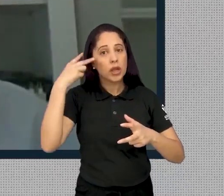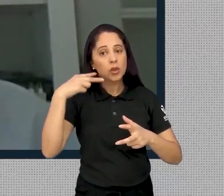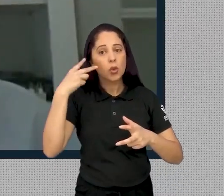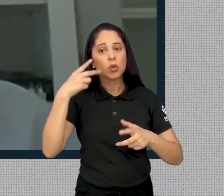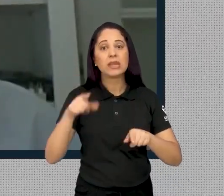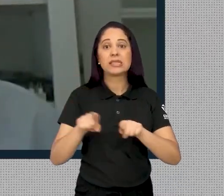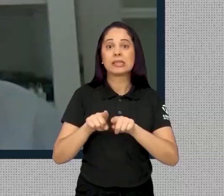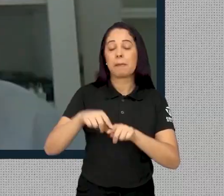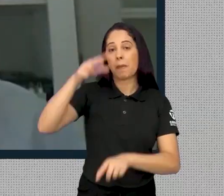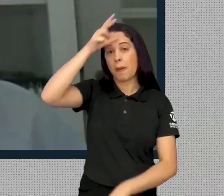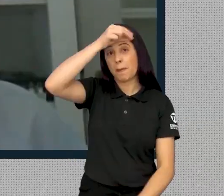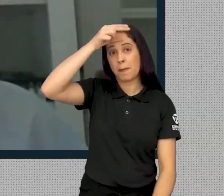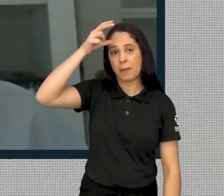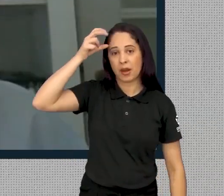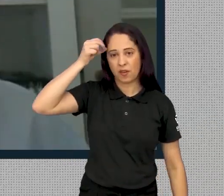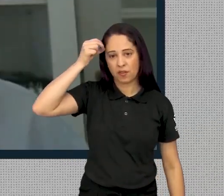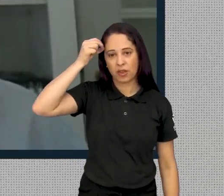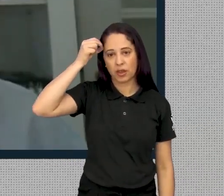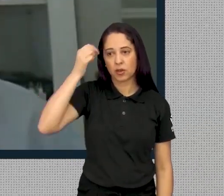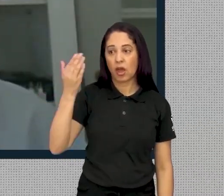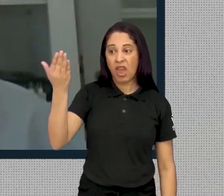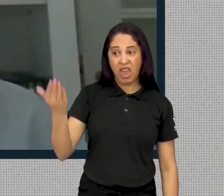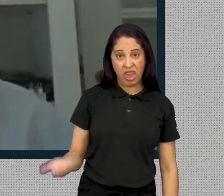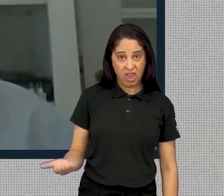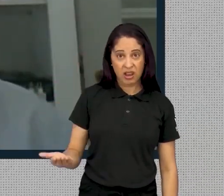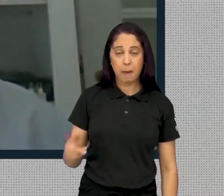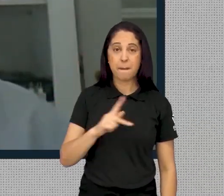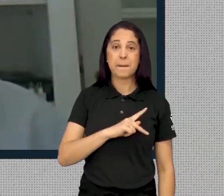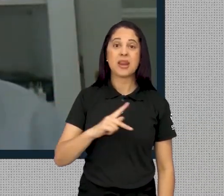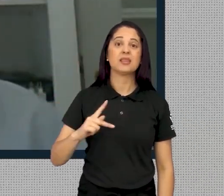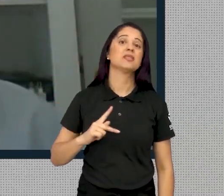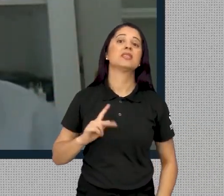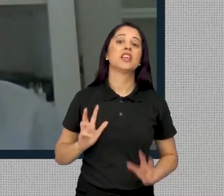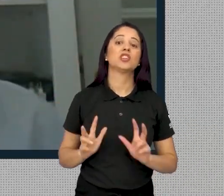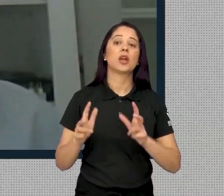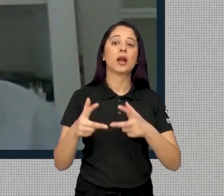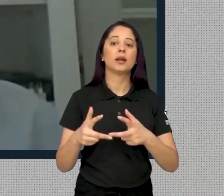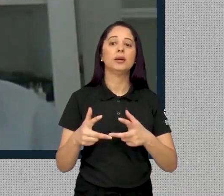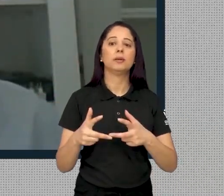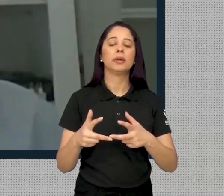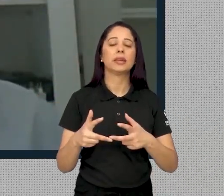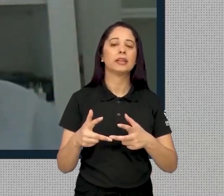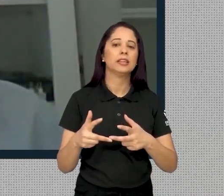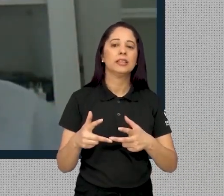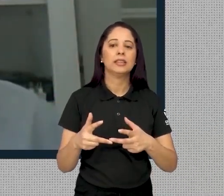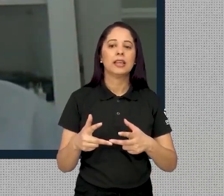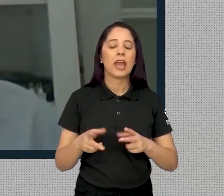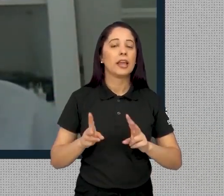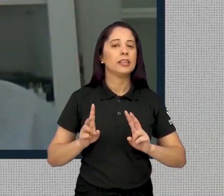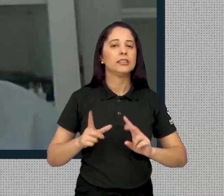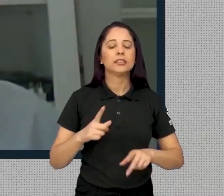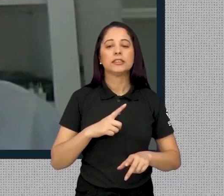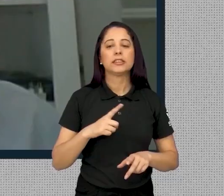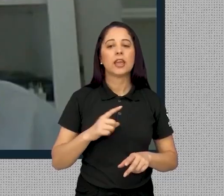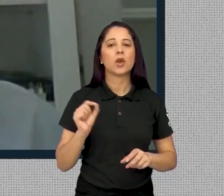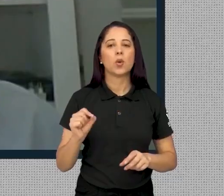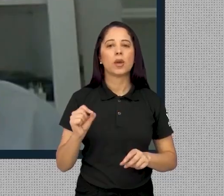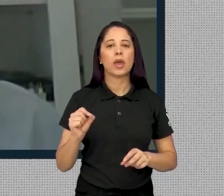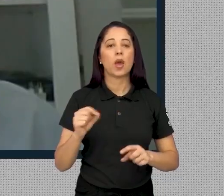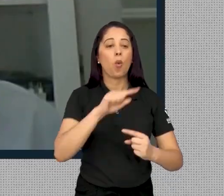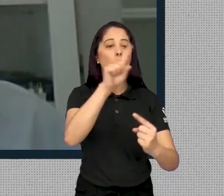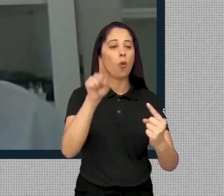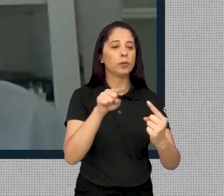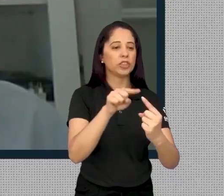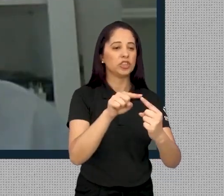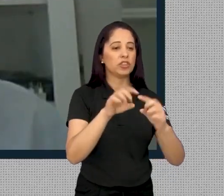o prefeito, né? E ele, como presidente da Câmara, talvez ele tivesse uma visão muito